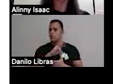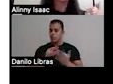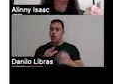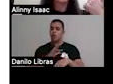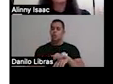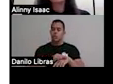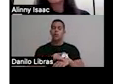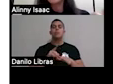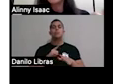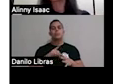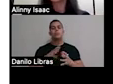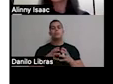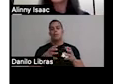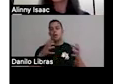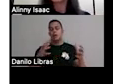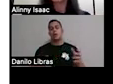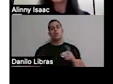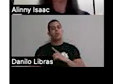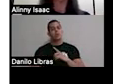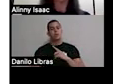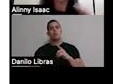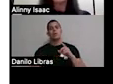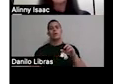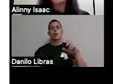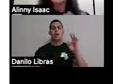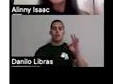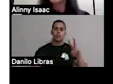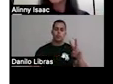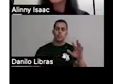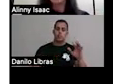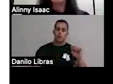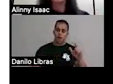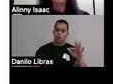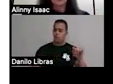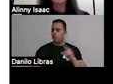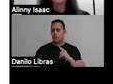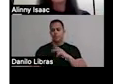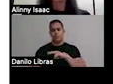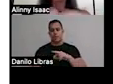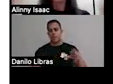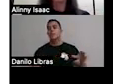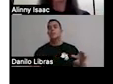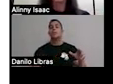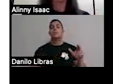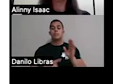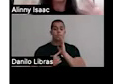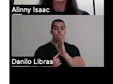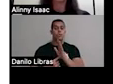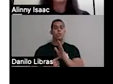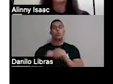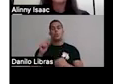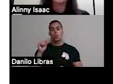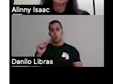dessa via, fosforilação da PERC, fosforilação da F2-alfa. Então, componentes dessa via estavam ativados, né, mostrando, portanto,